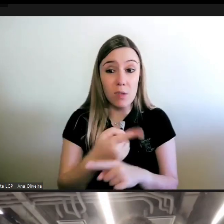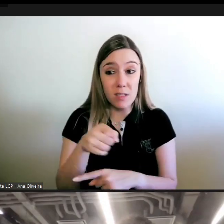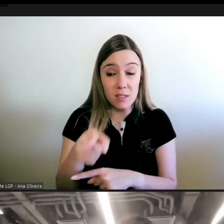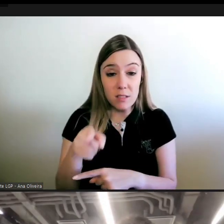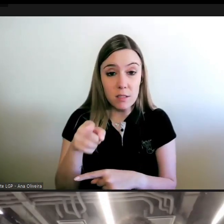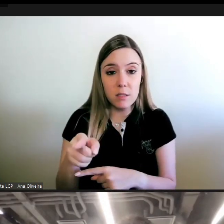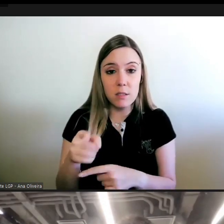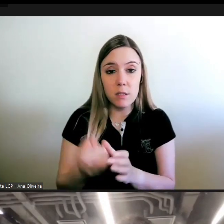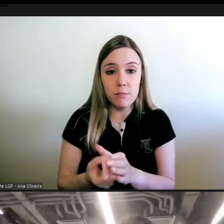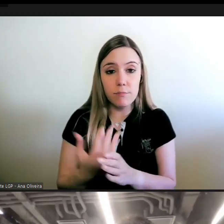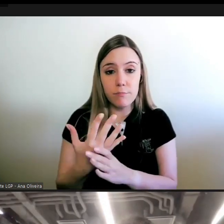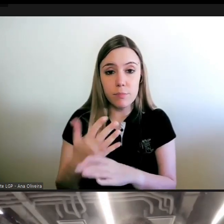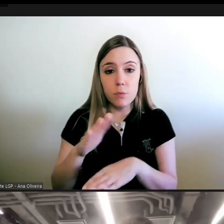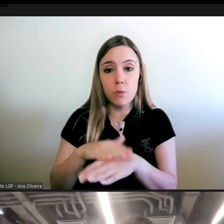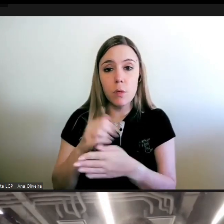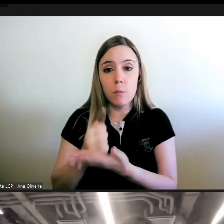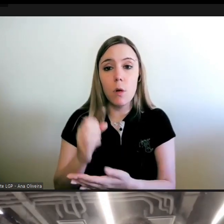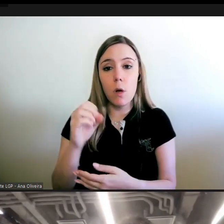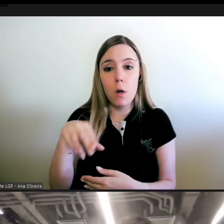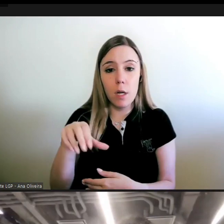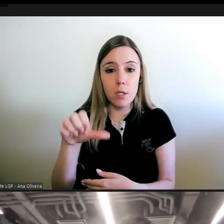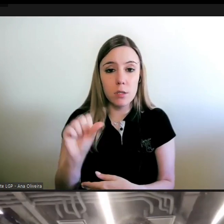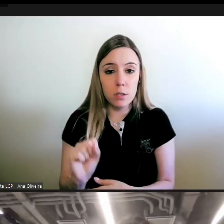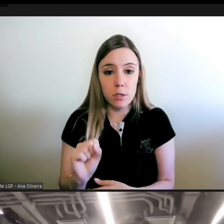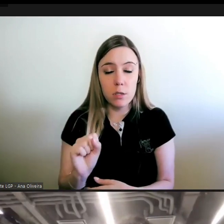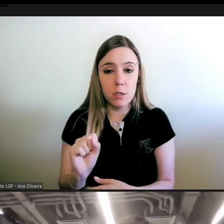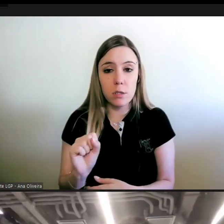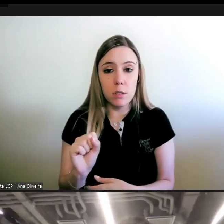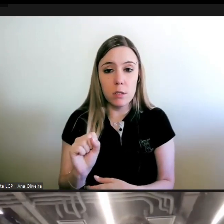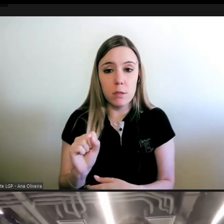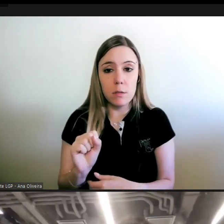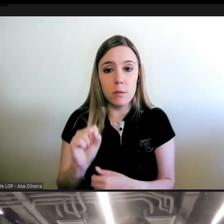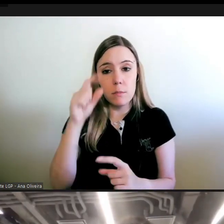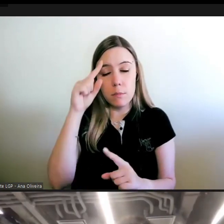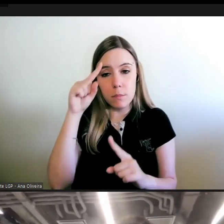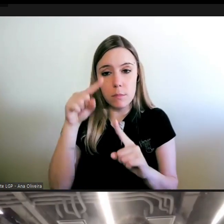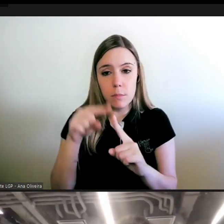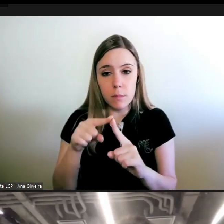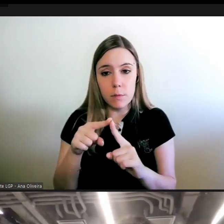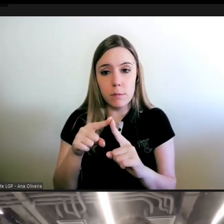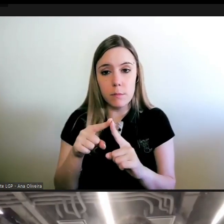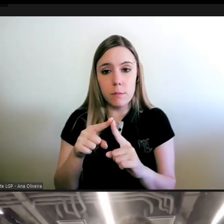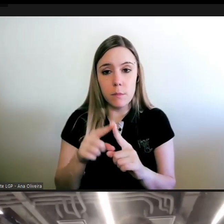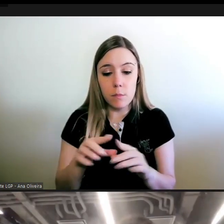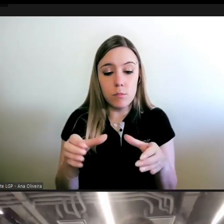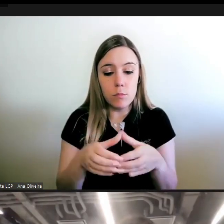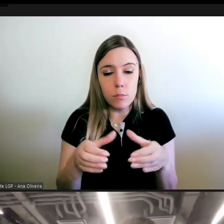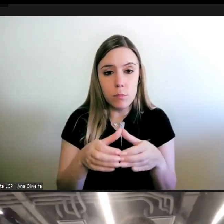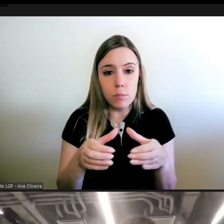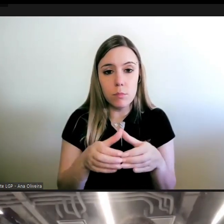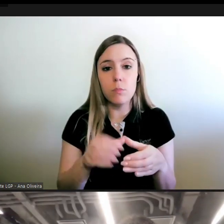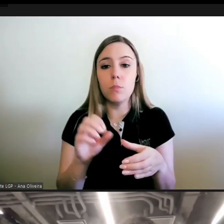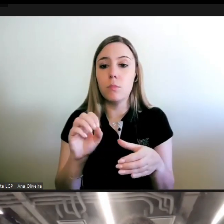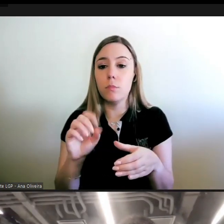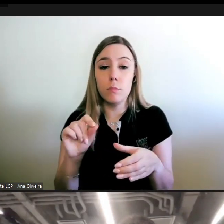produzidos com o apoio de ONGs, no empoderamento de comunidades e de